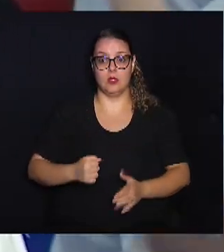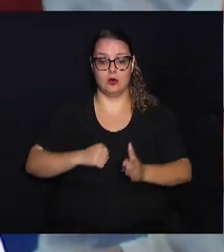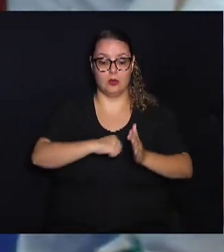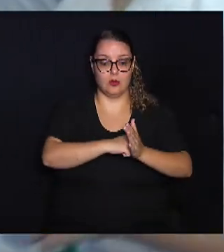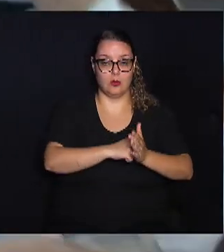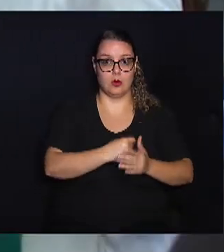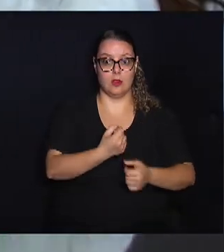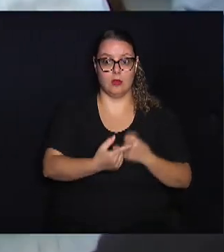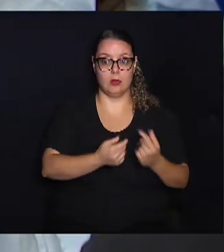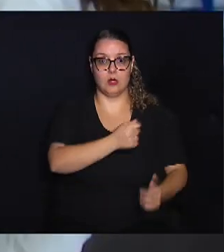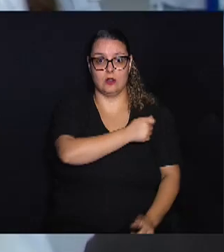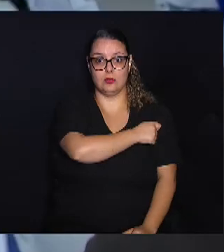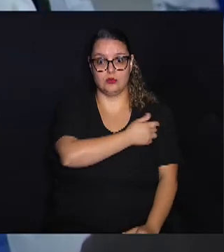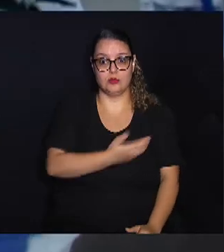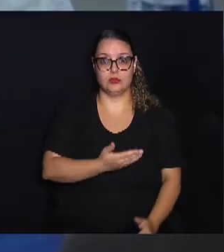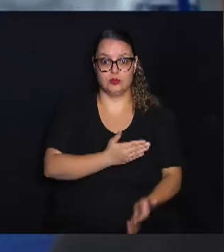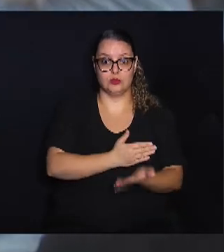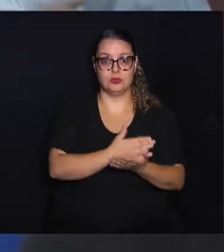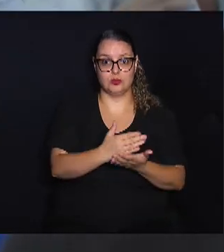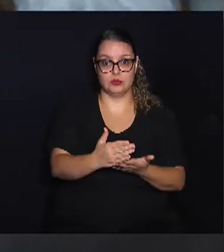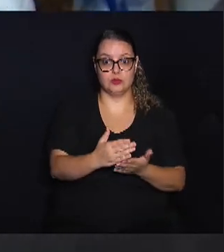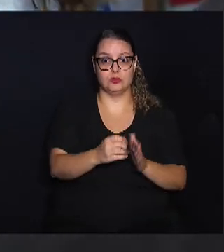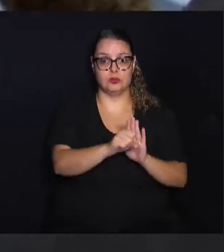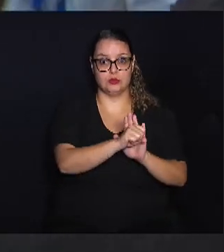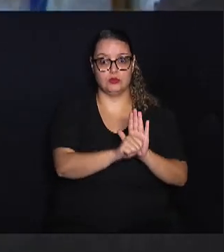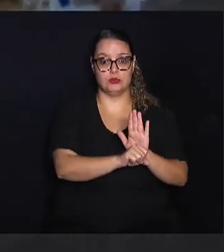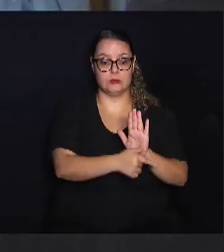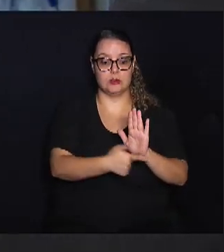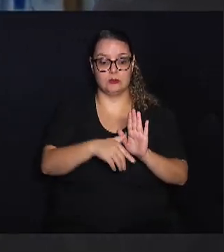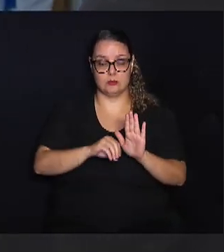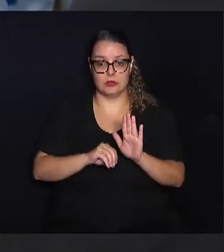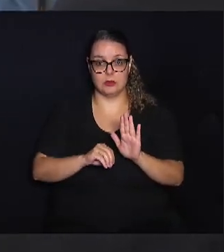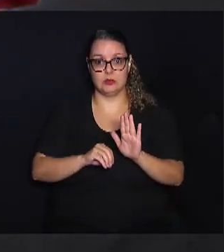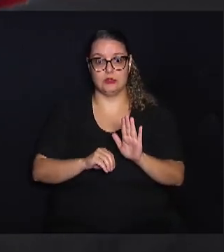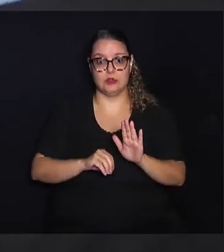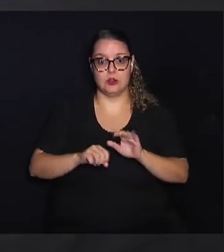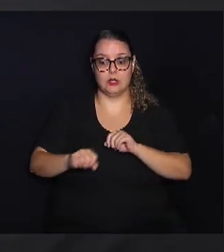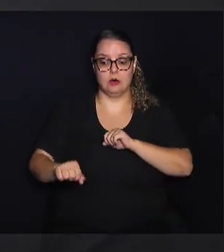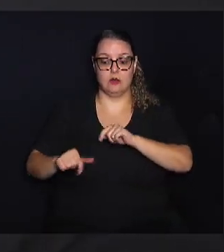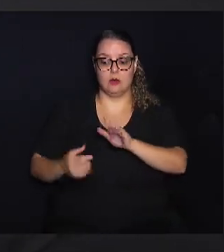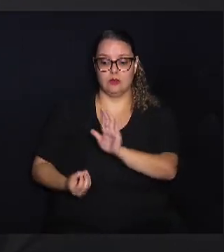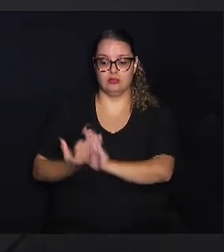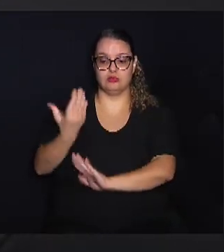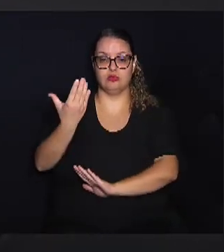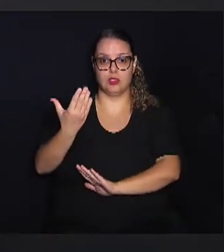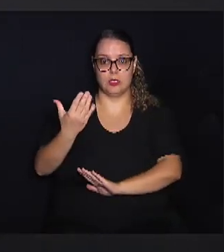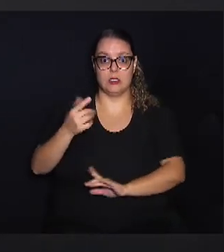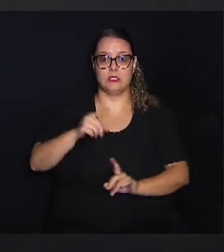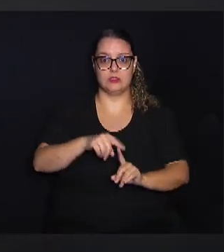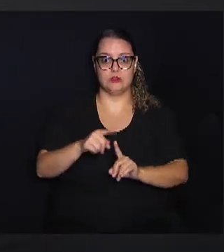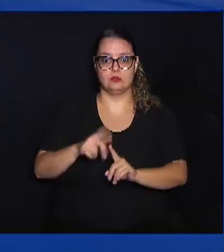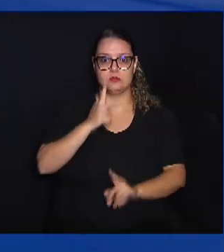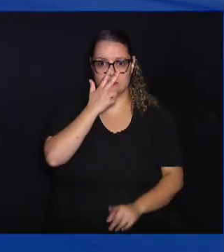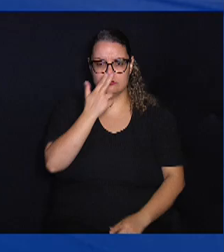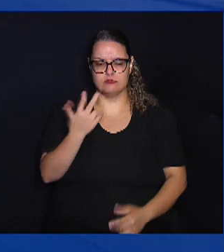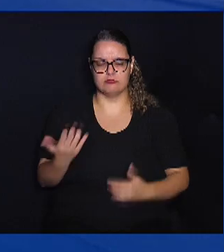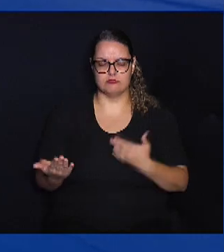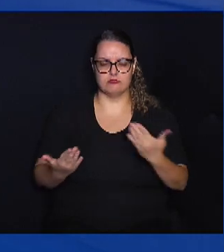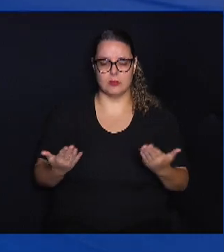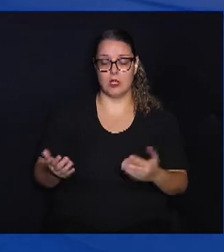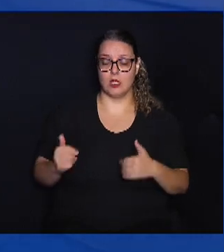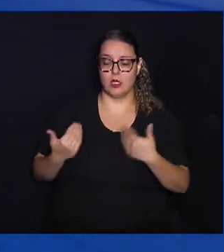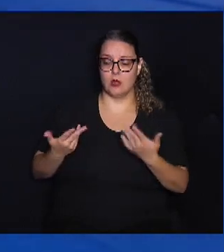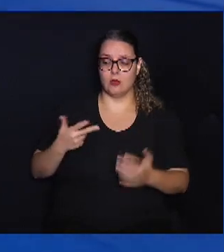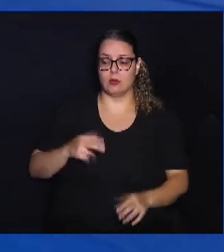Funakoshi, logo no começo do século XX, que formou esses estilos. São bem parecidos. Qual que é a diferença